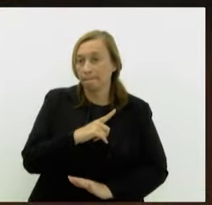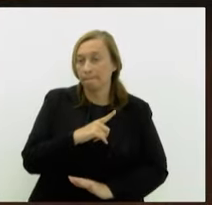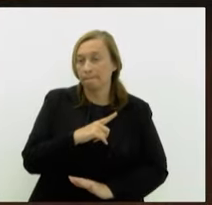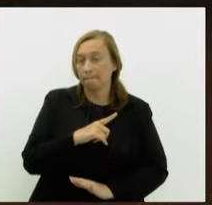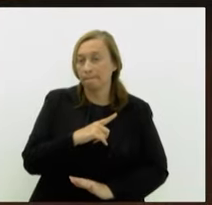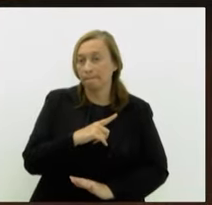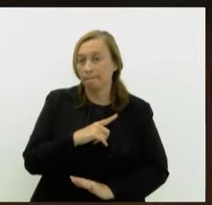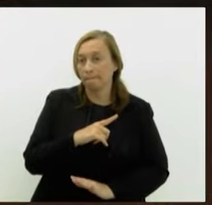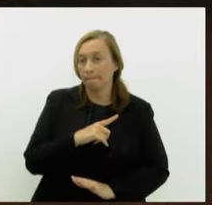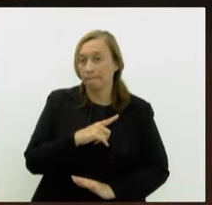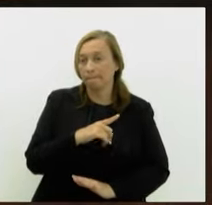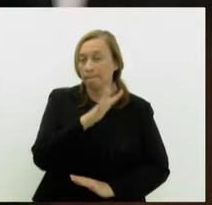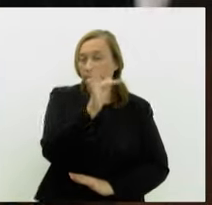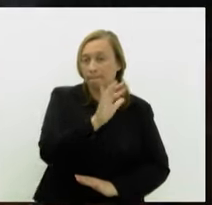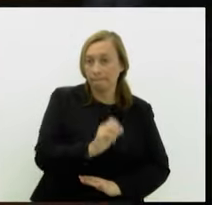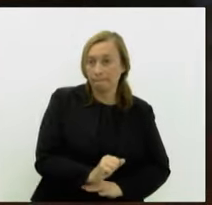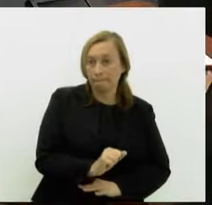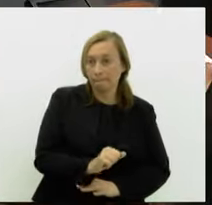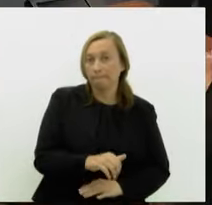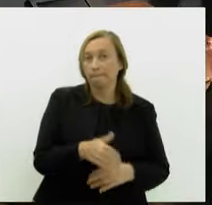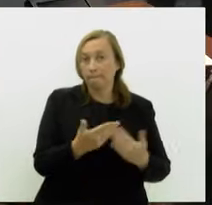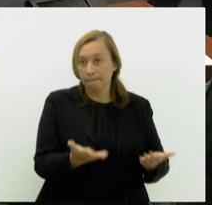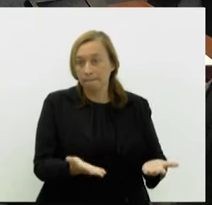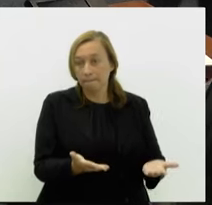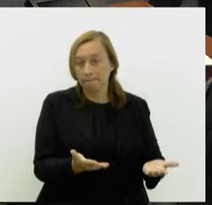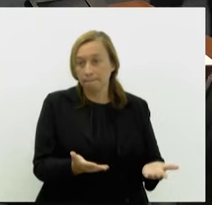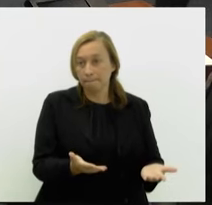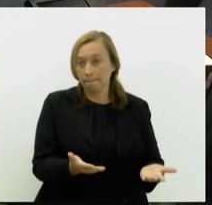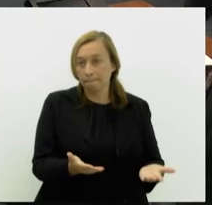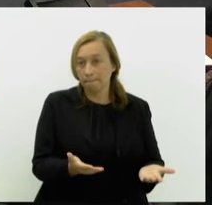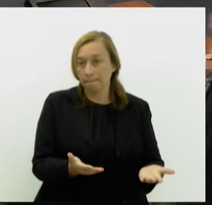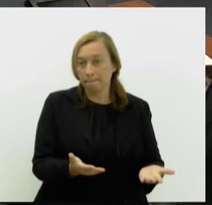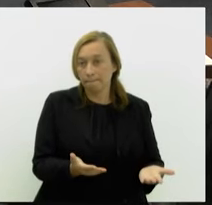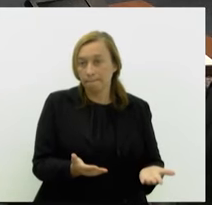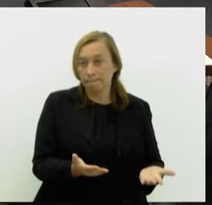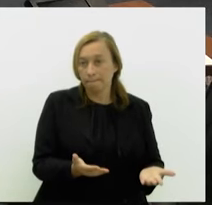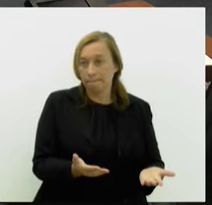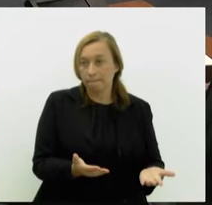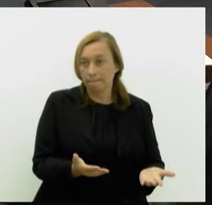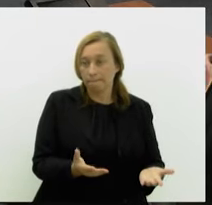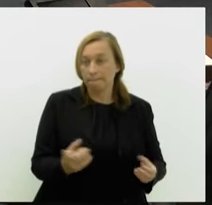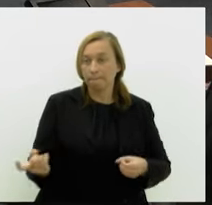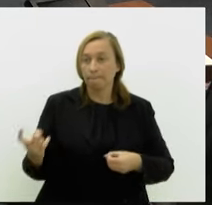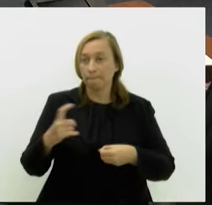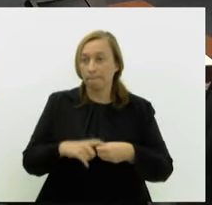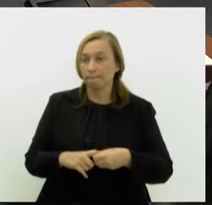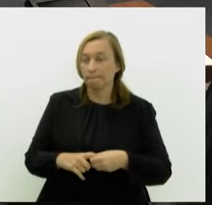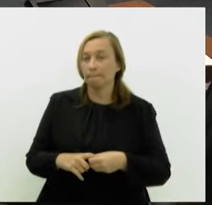isso é uma questão da Fazenda, então, que deve ter a ver com o escopo do convênio nacional.